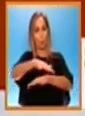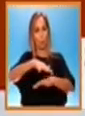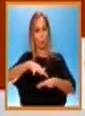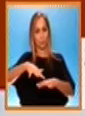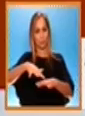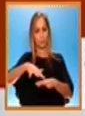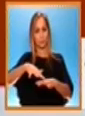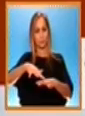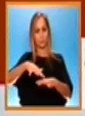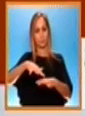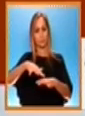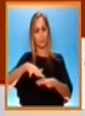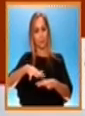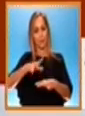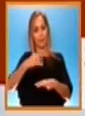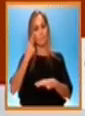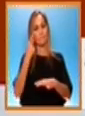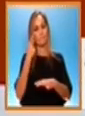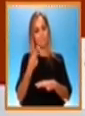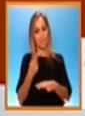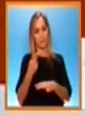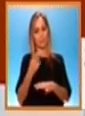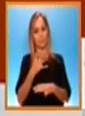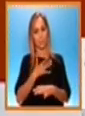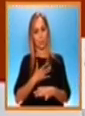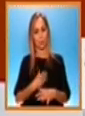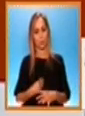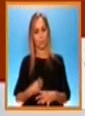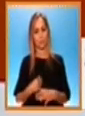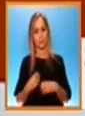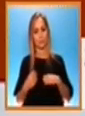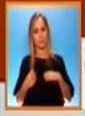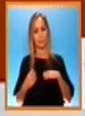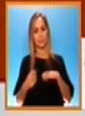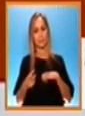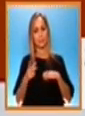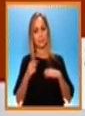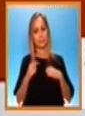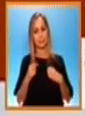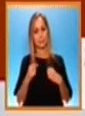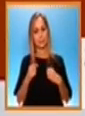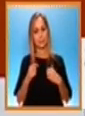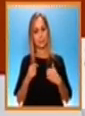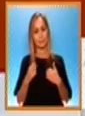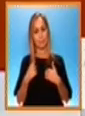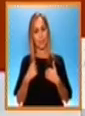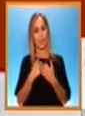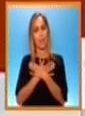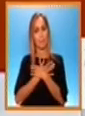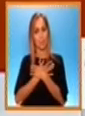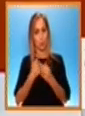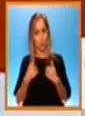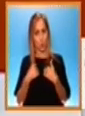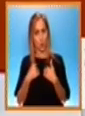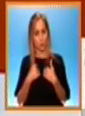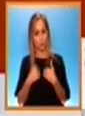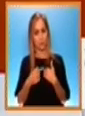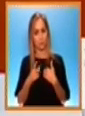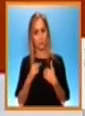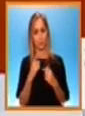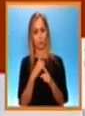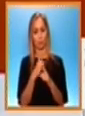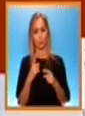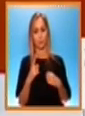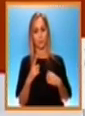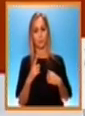quando o próprio público, neste caso, também vai ver o espetáculo e gosta, não deixam também de estar a ser nossos amigos. Claro que sim.